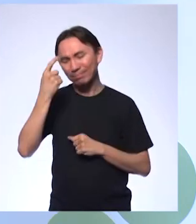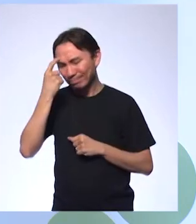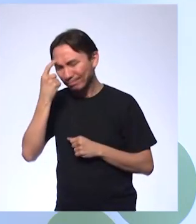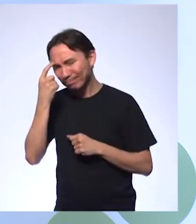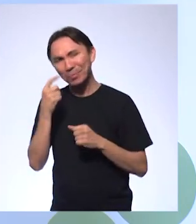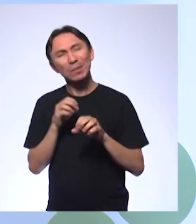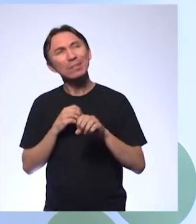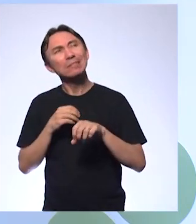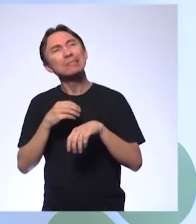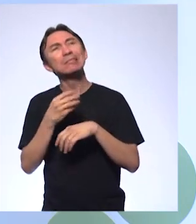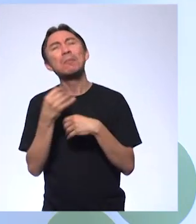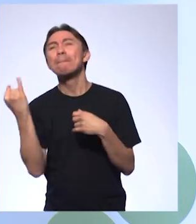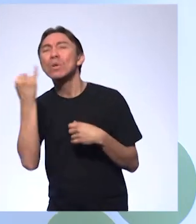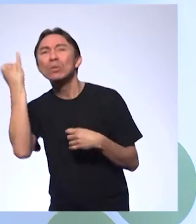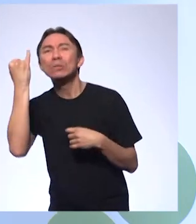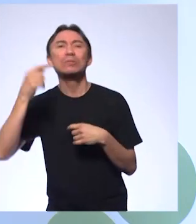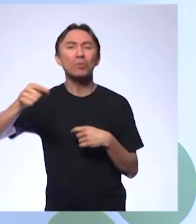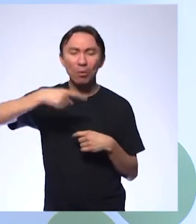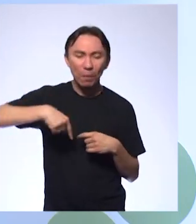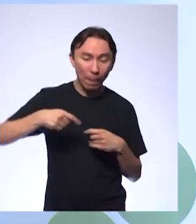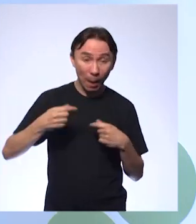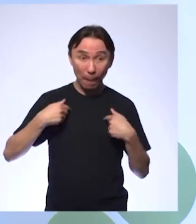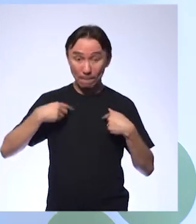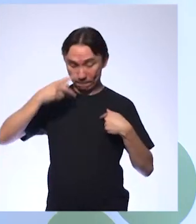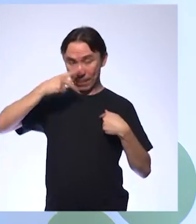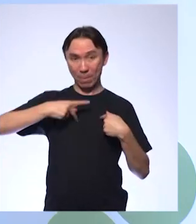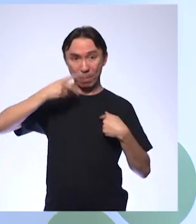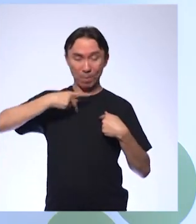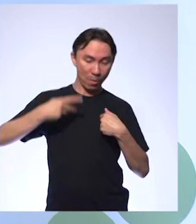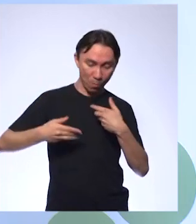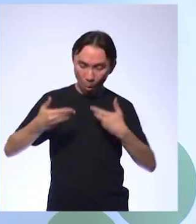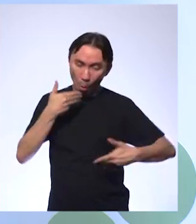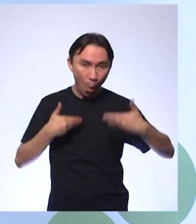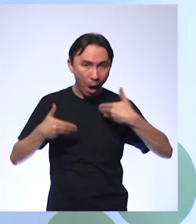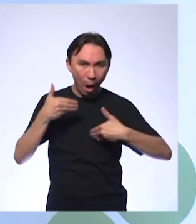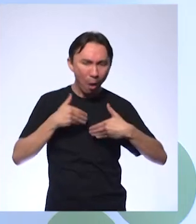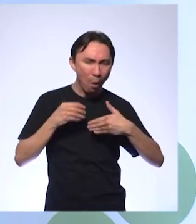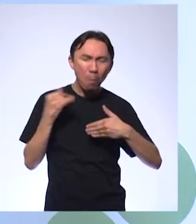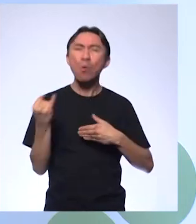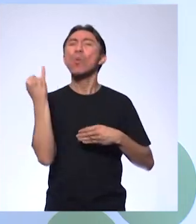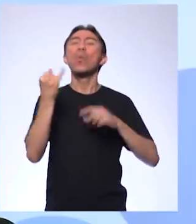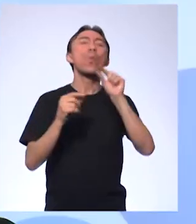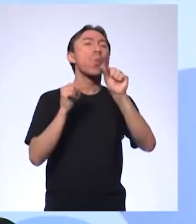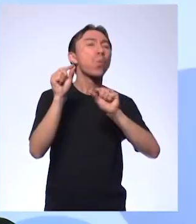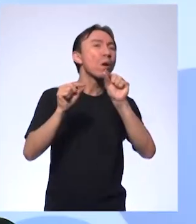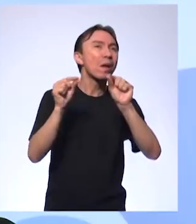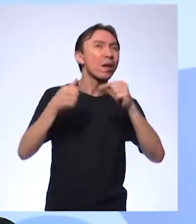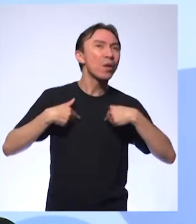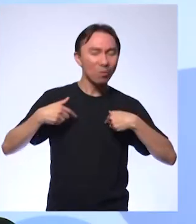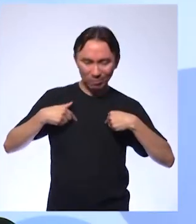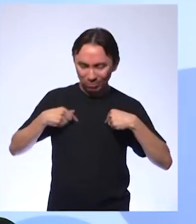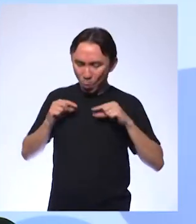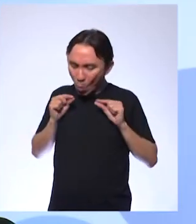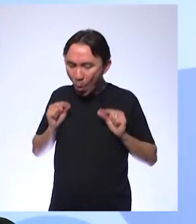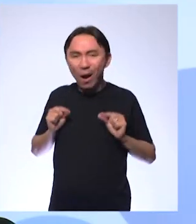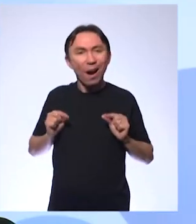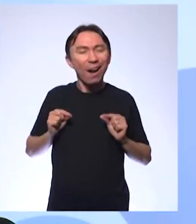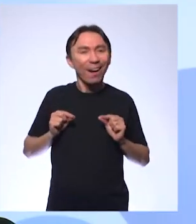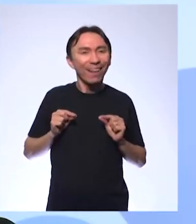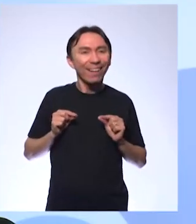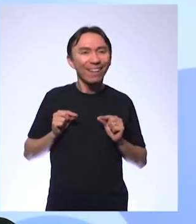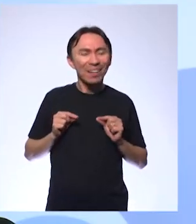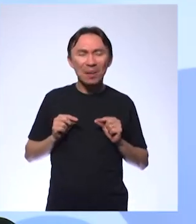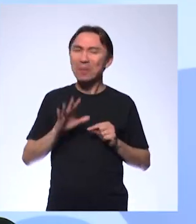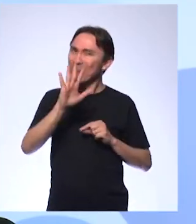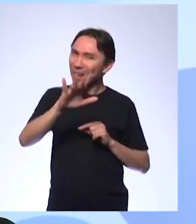é importante para a gente fazer para cuidar de si mesmo. Né, eu tentei pensar o que eu posso fazer para cuidar de mim. Mas é importante que cada